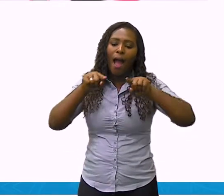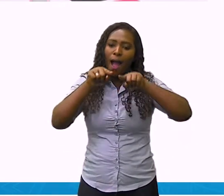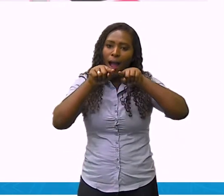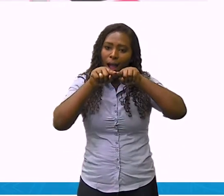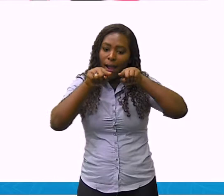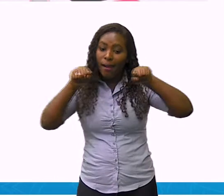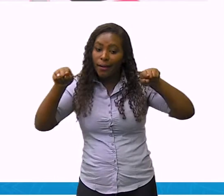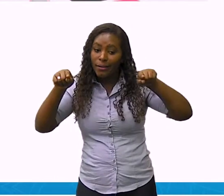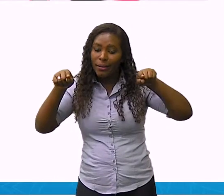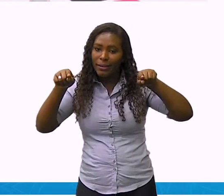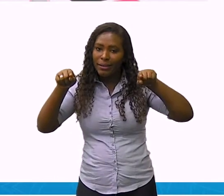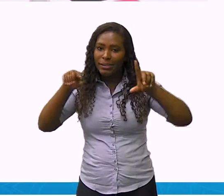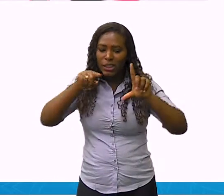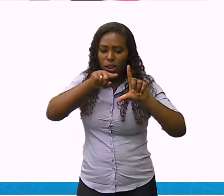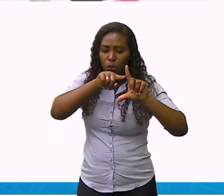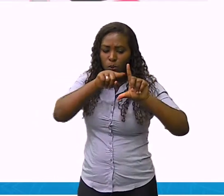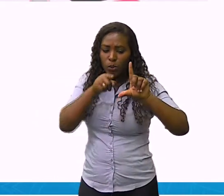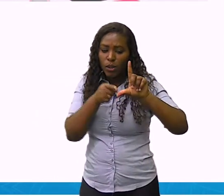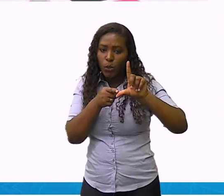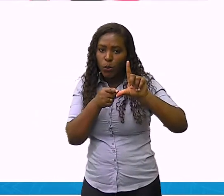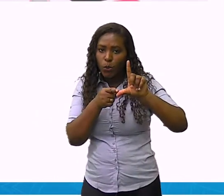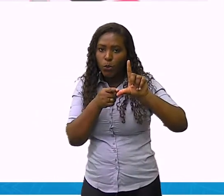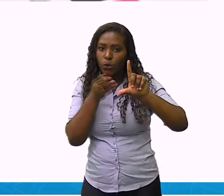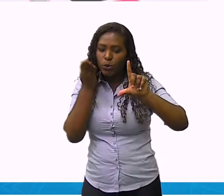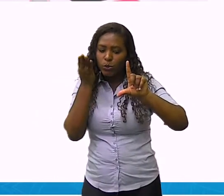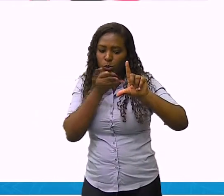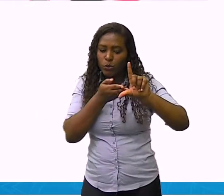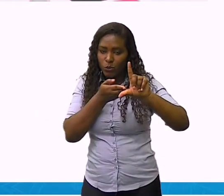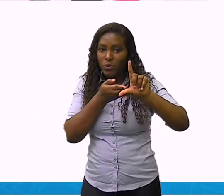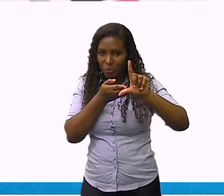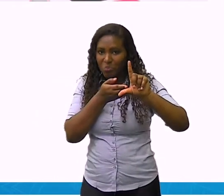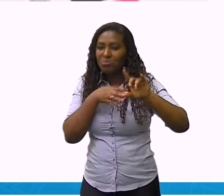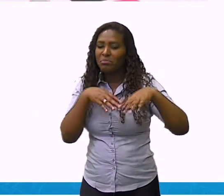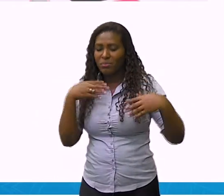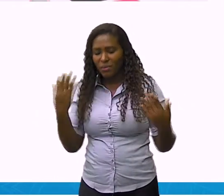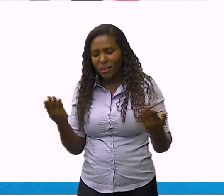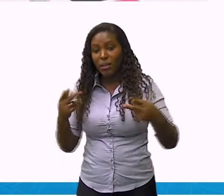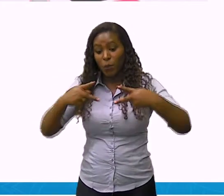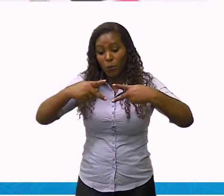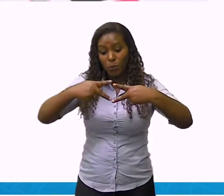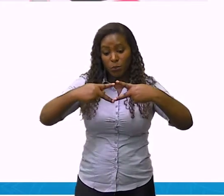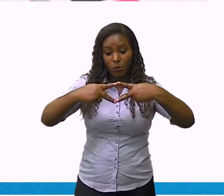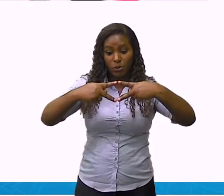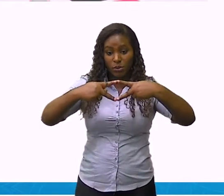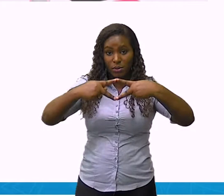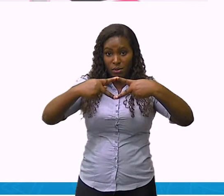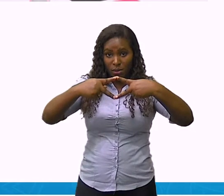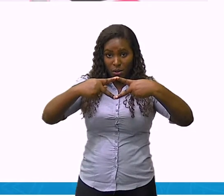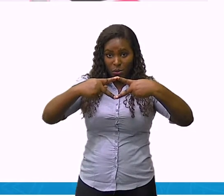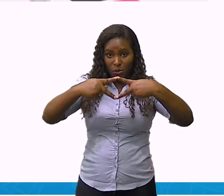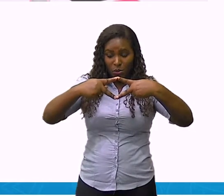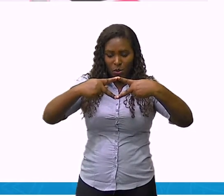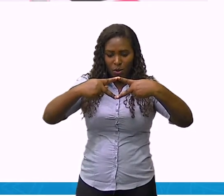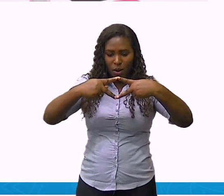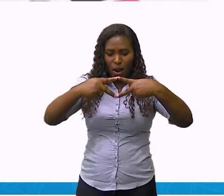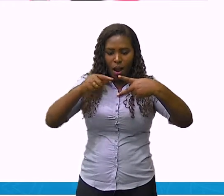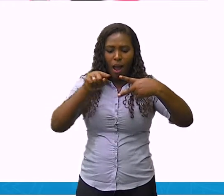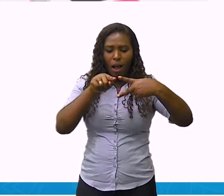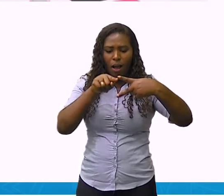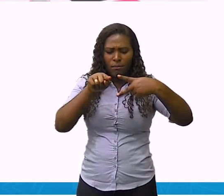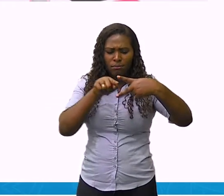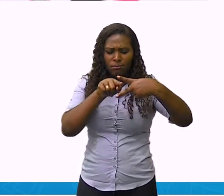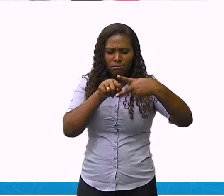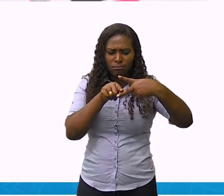ao meio. Então, no losango, as diagonais são bissetrizes de cada ângulo.